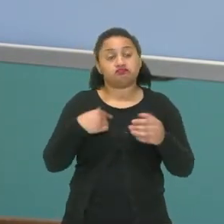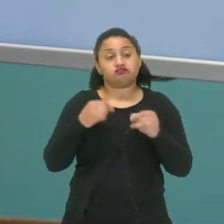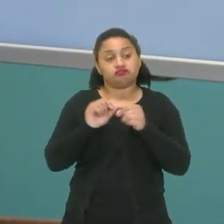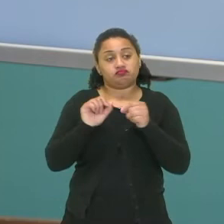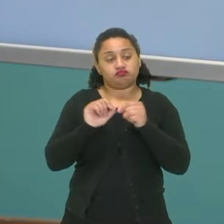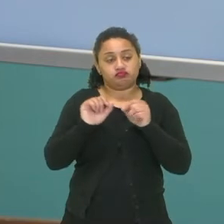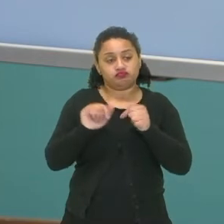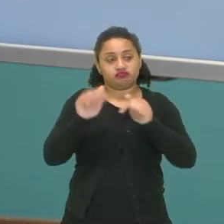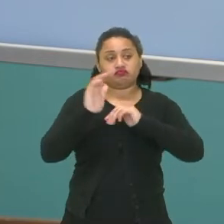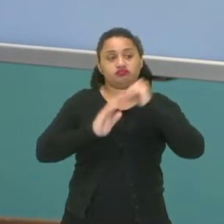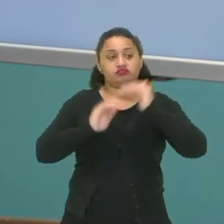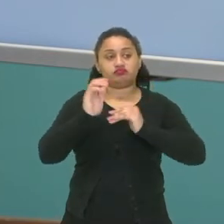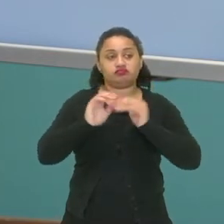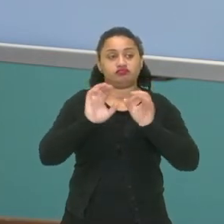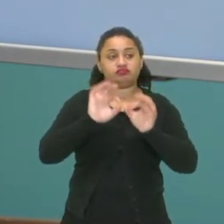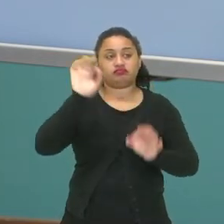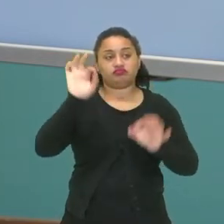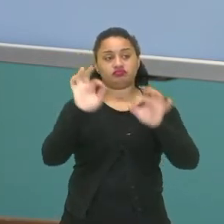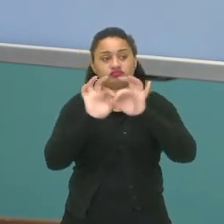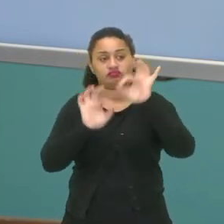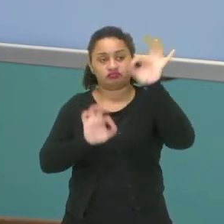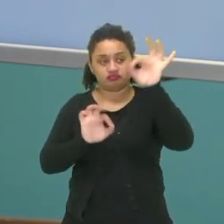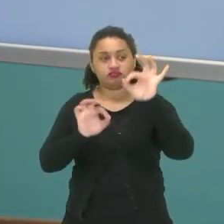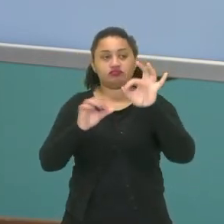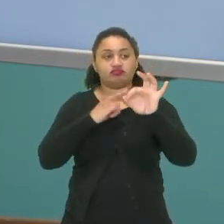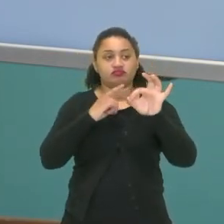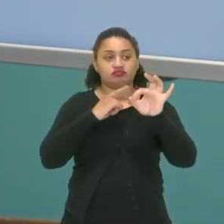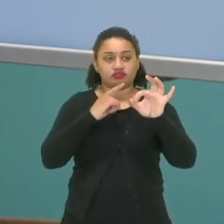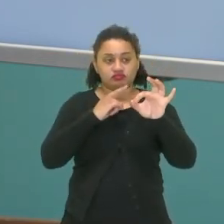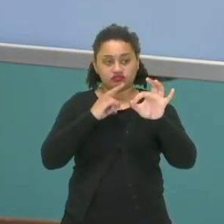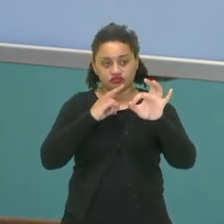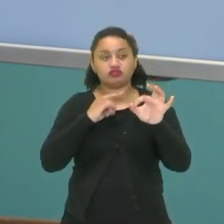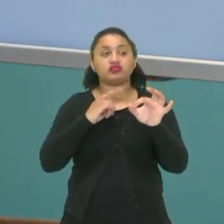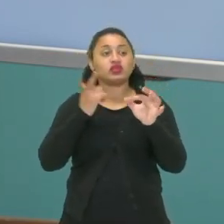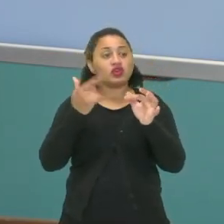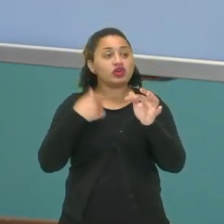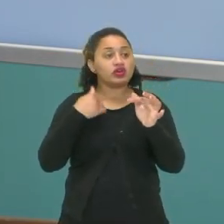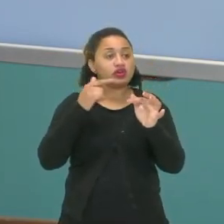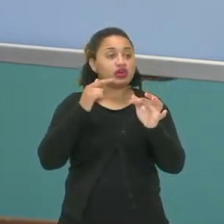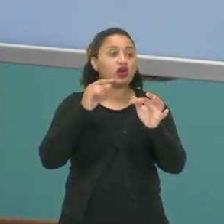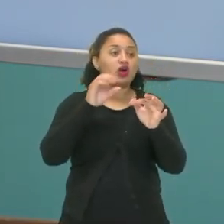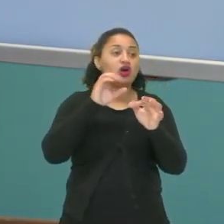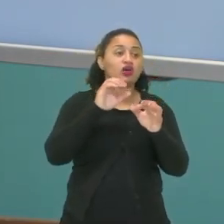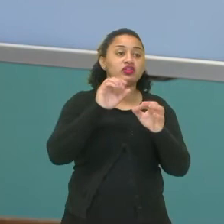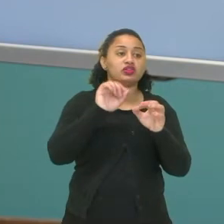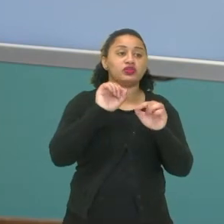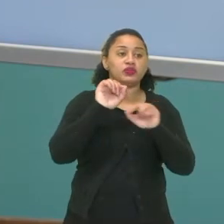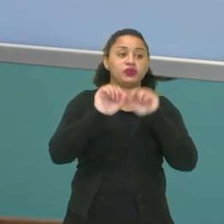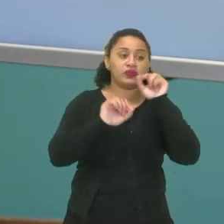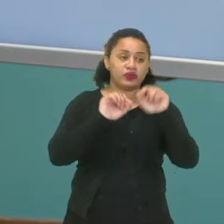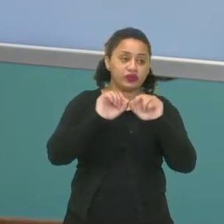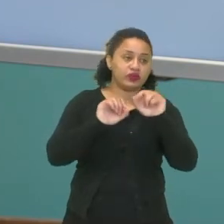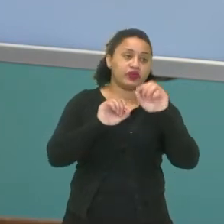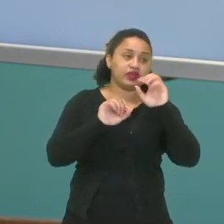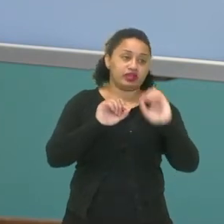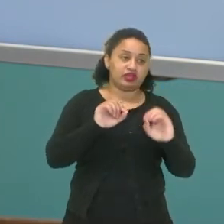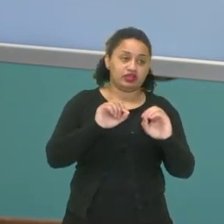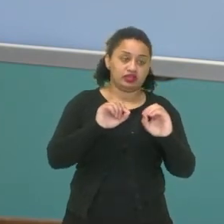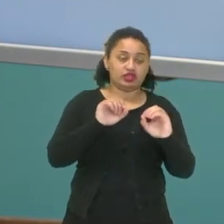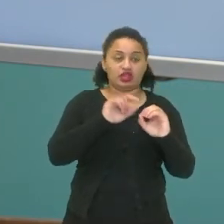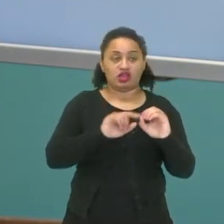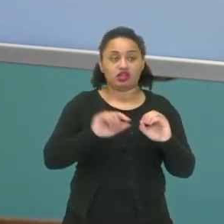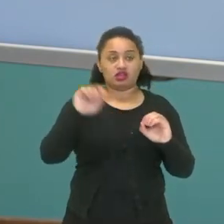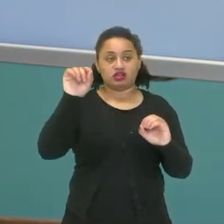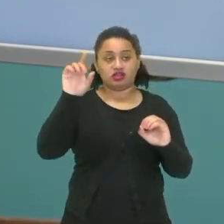de Pitágoras, a distância aqui de O até B, que é o que a gente quer saber, que é a nossa